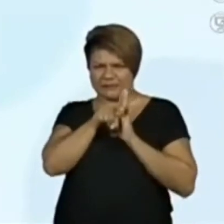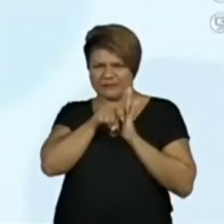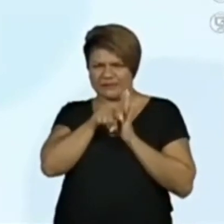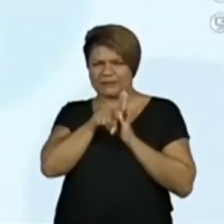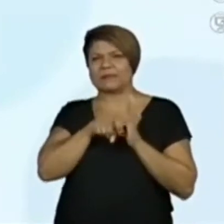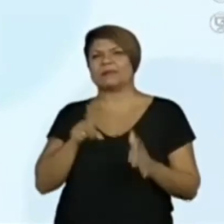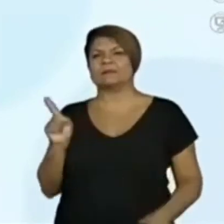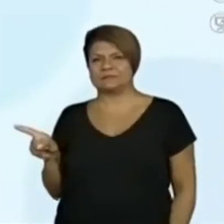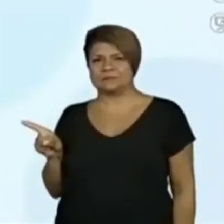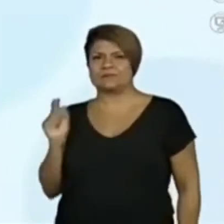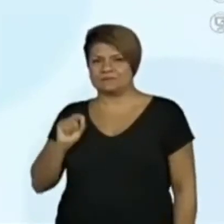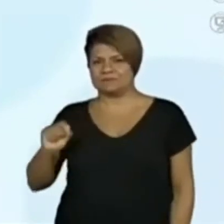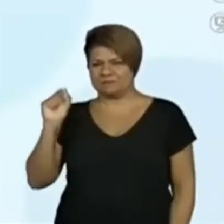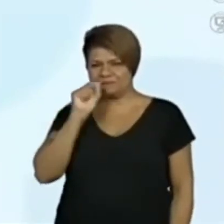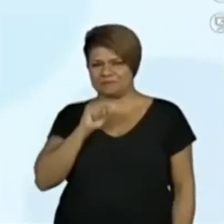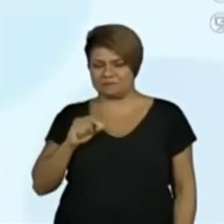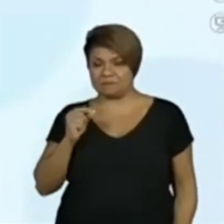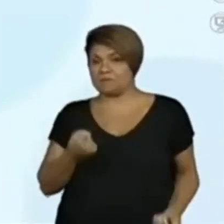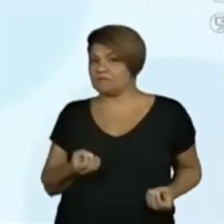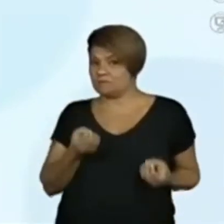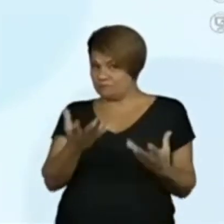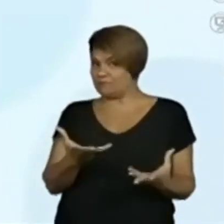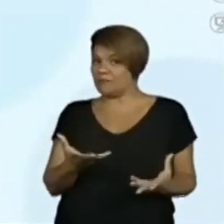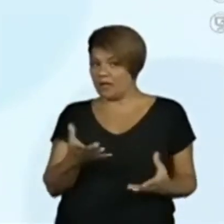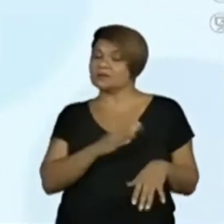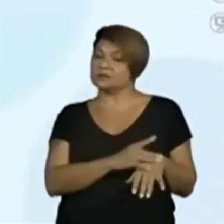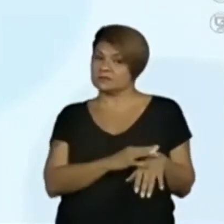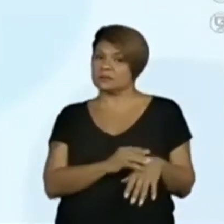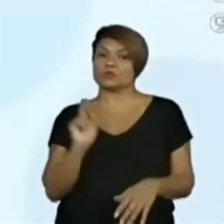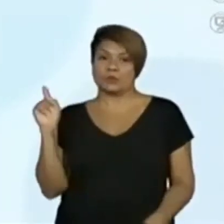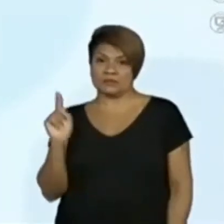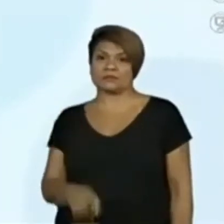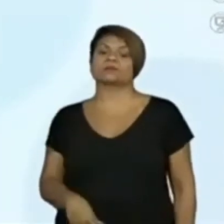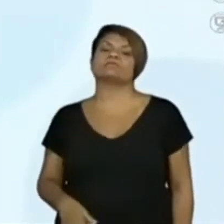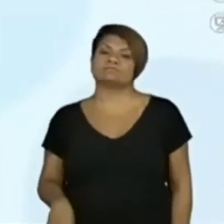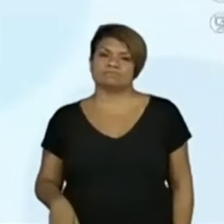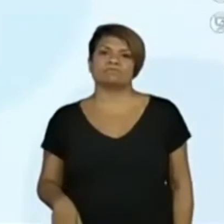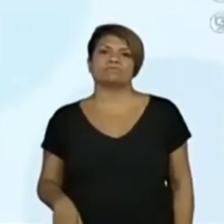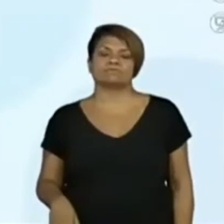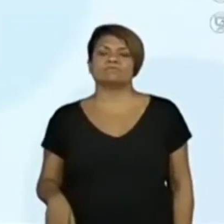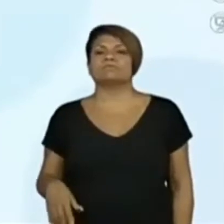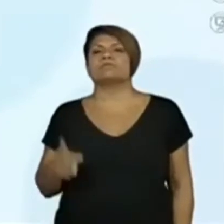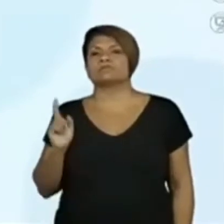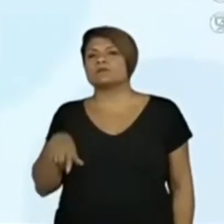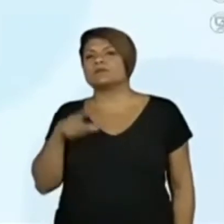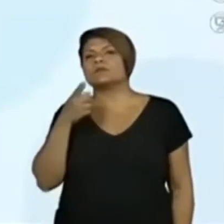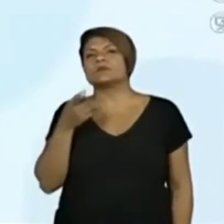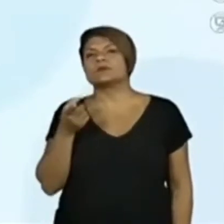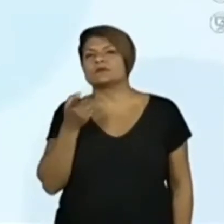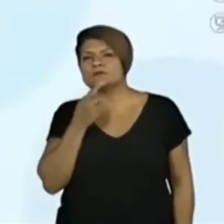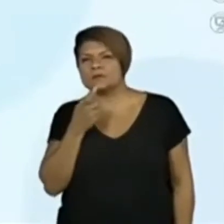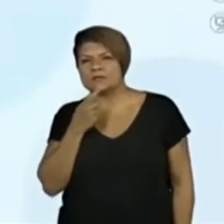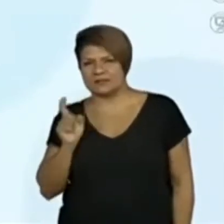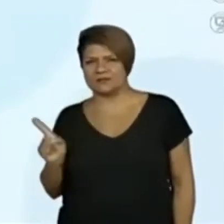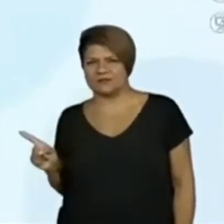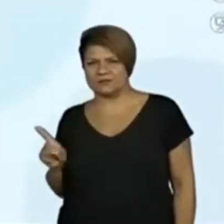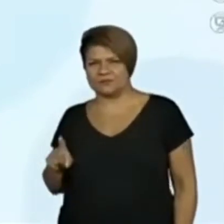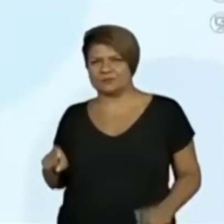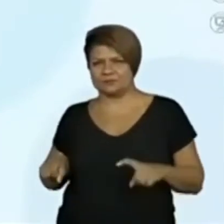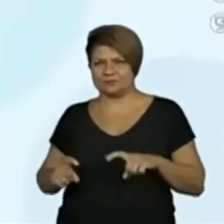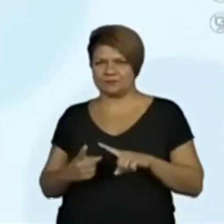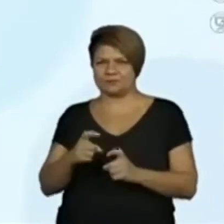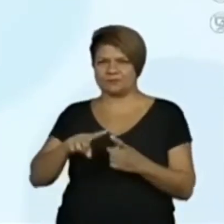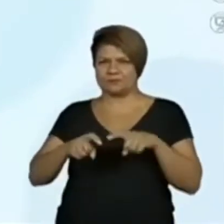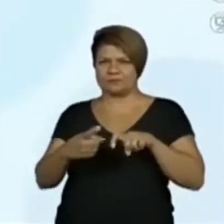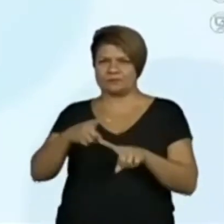com bactérias causadoras da coqueluche. São as estruturas avermelhadas aí, que a gente